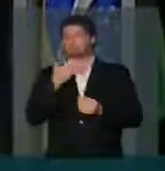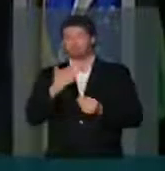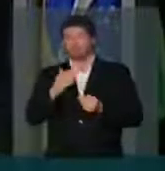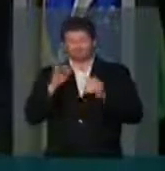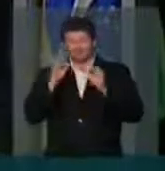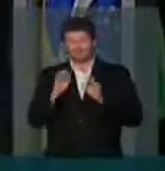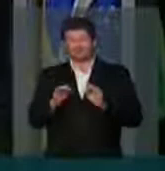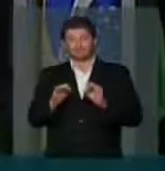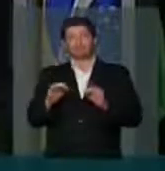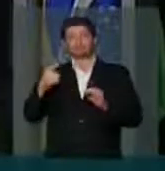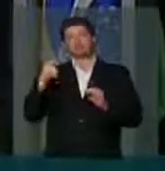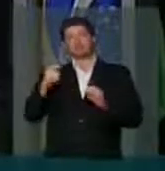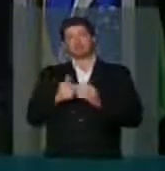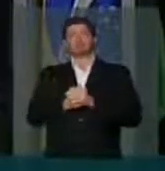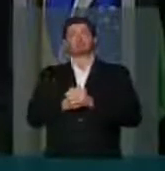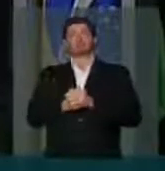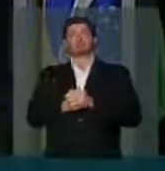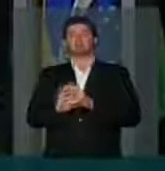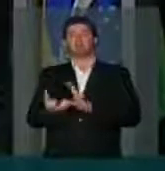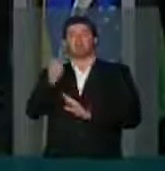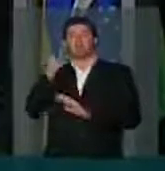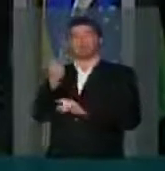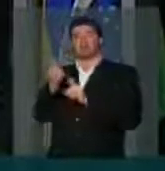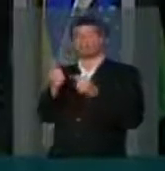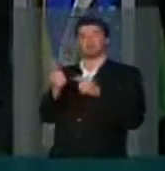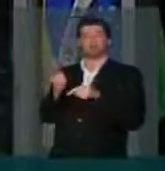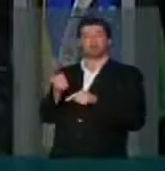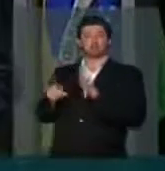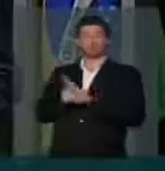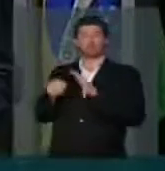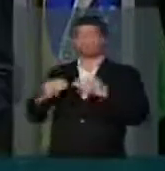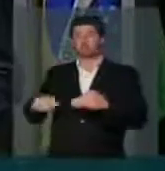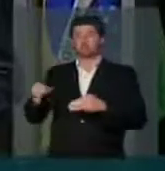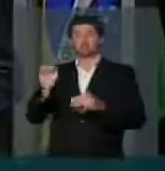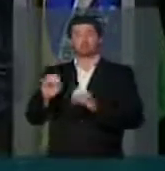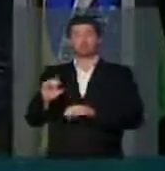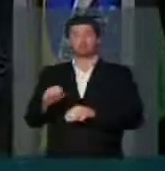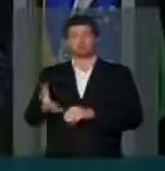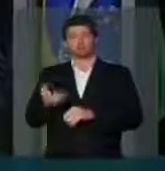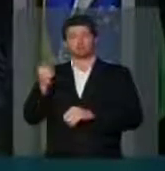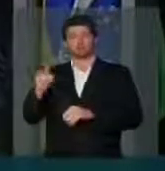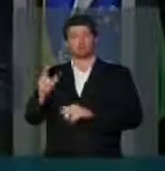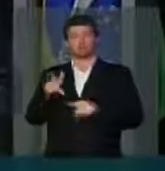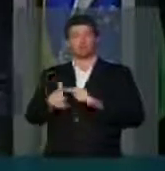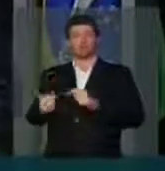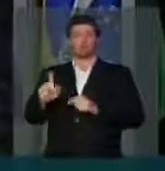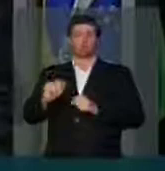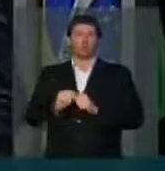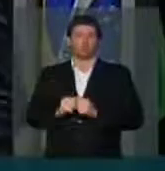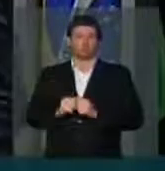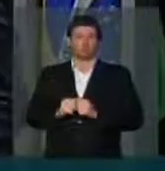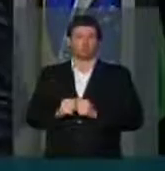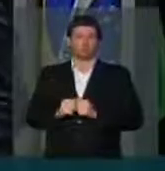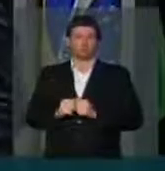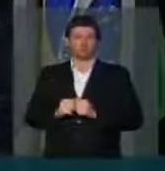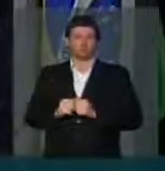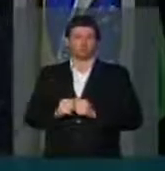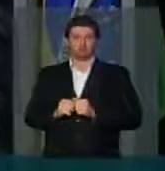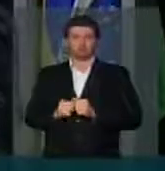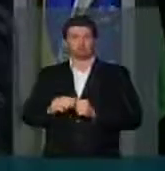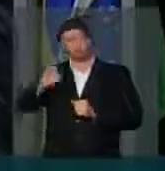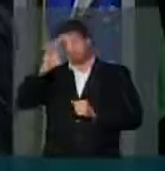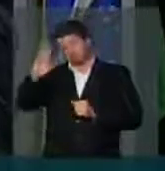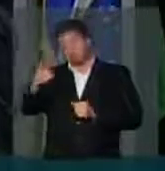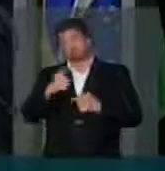não contingenciar o orçamento do Ministério da Educação, não ter cortes no Ministério da Educação. Ainda